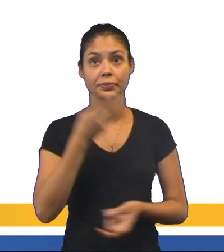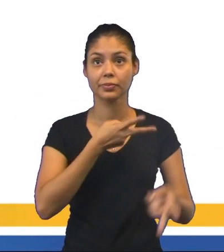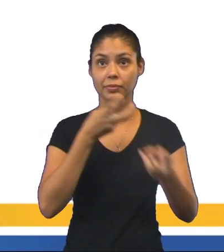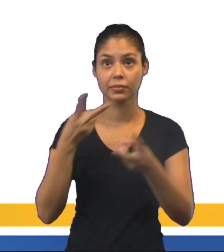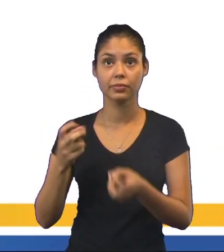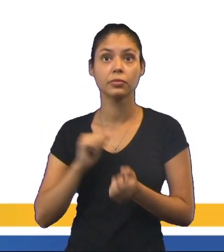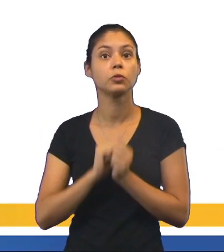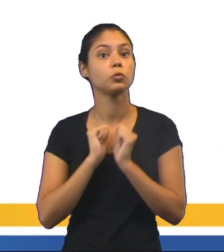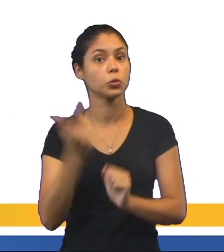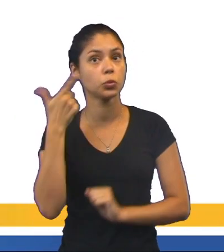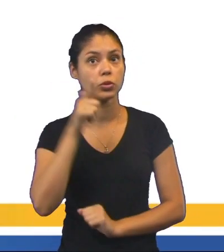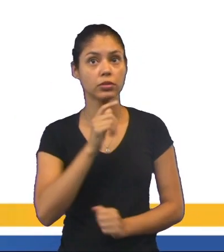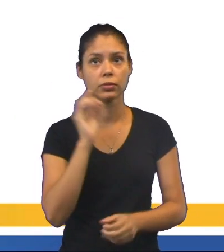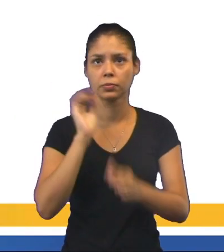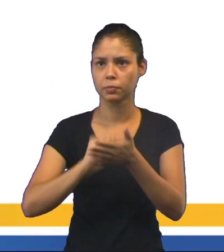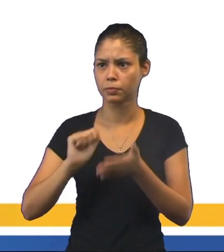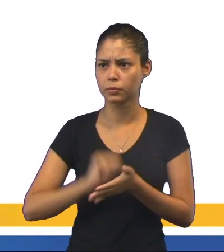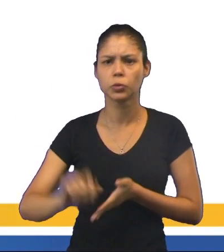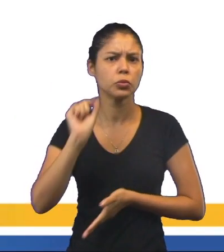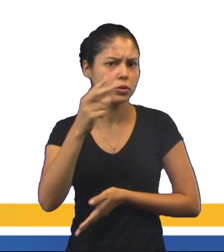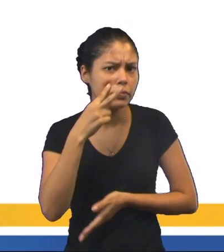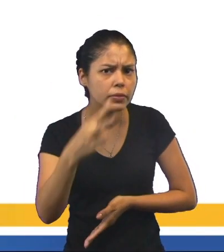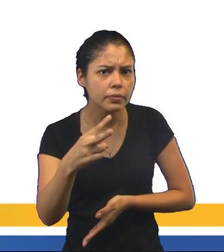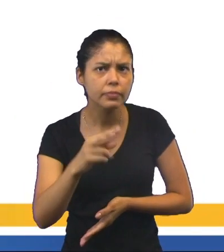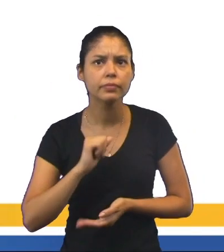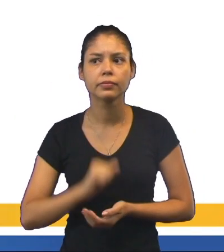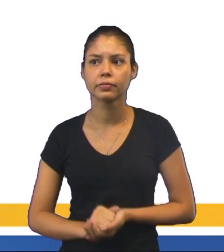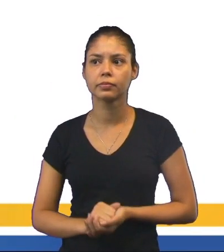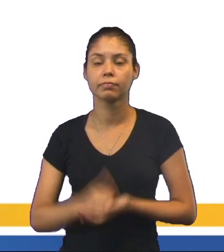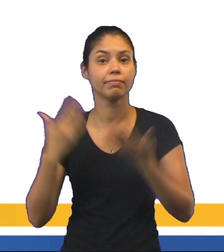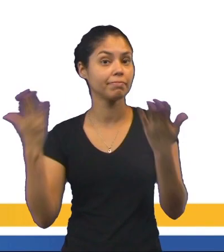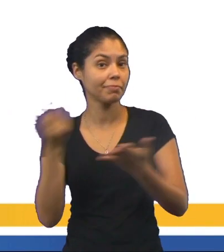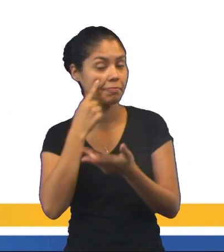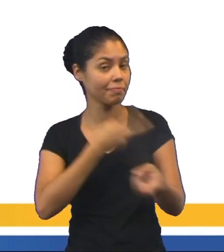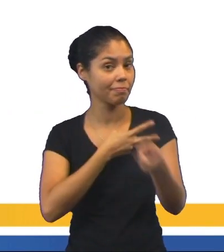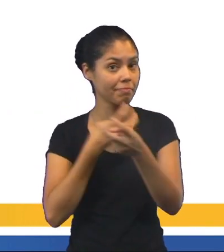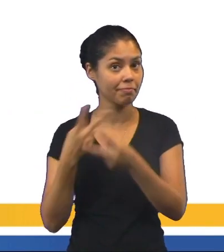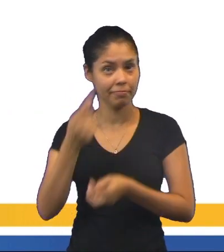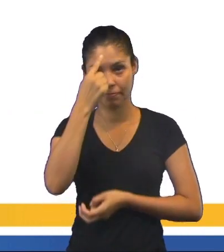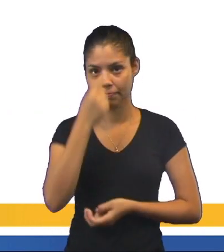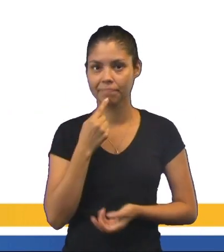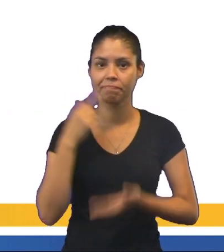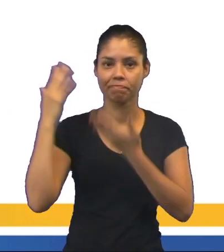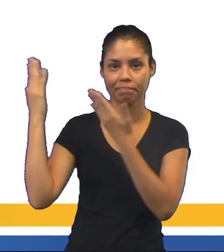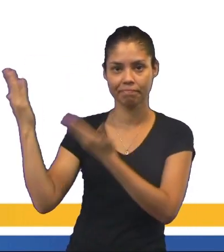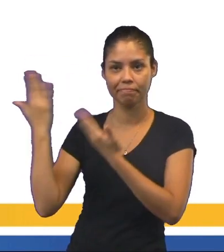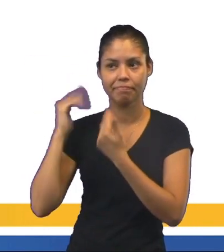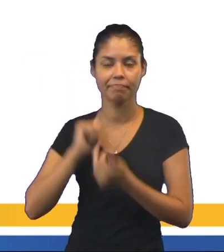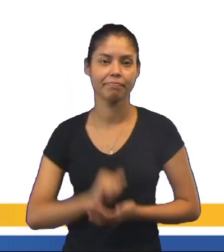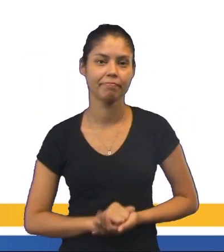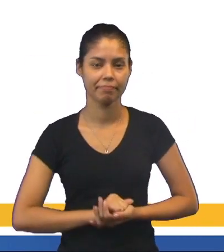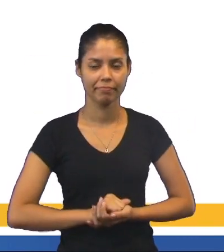Observando a imagem, você consegue descrever o que está vendo? Dá uma observada nessa imagem.